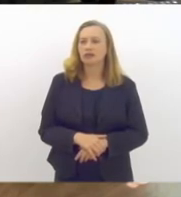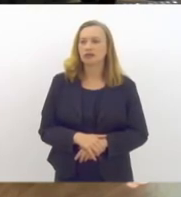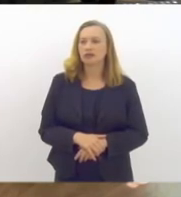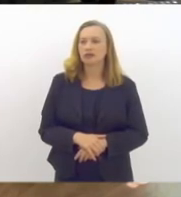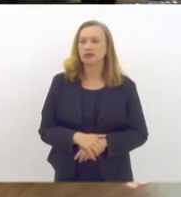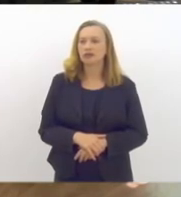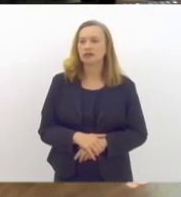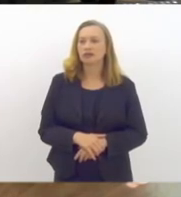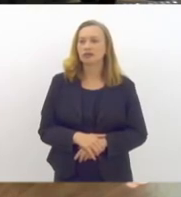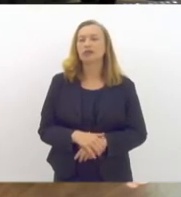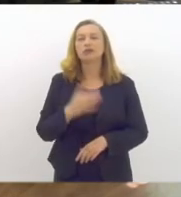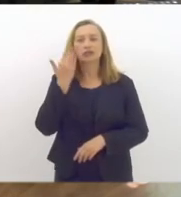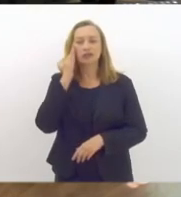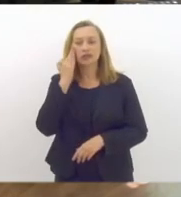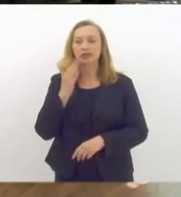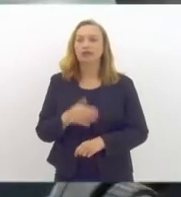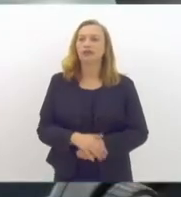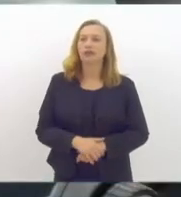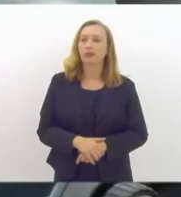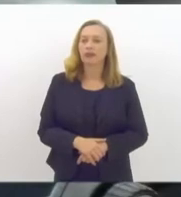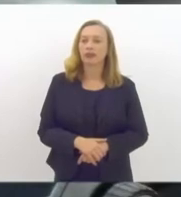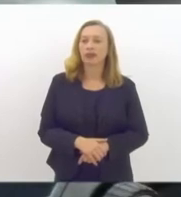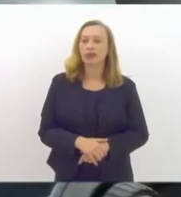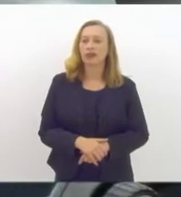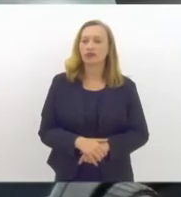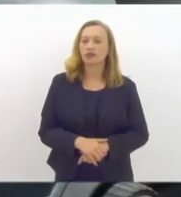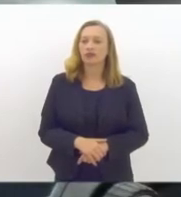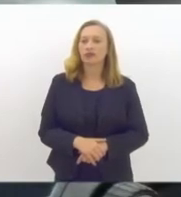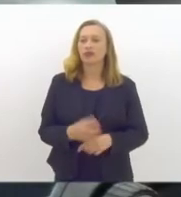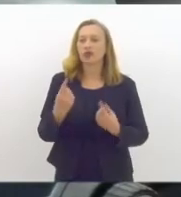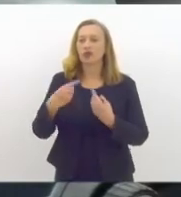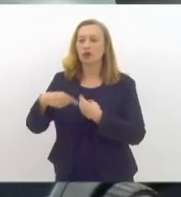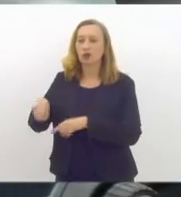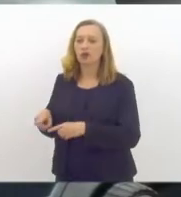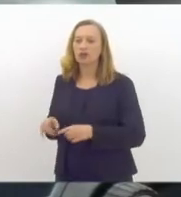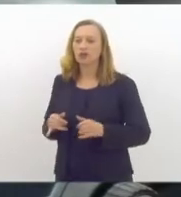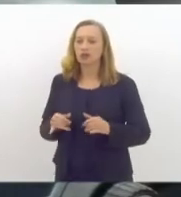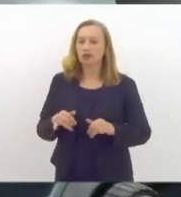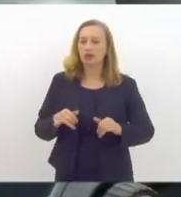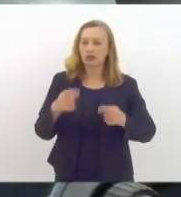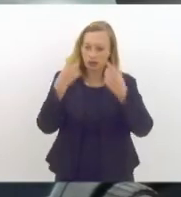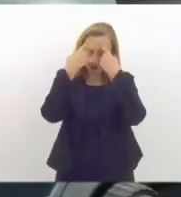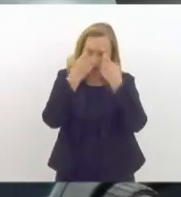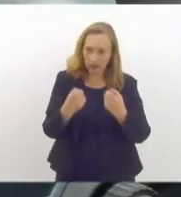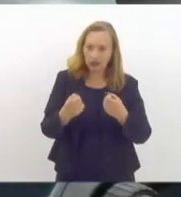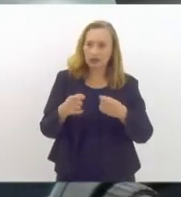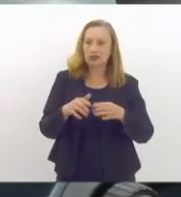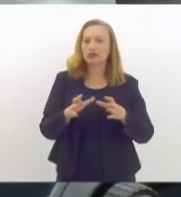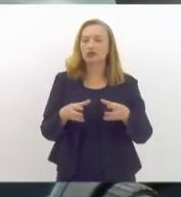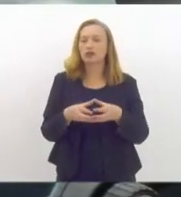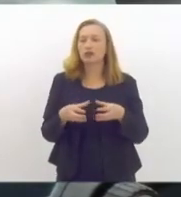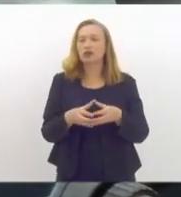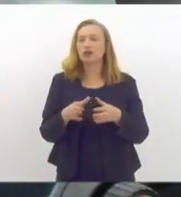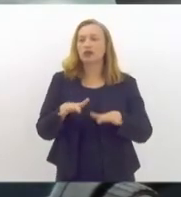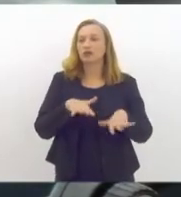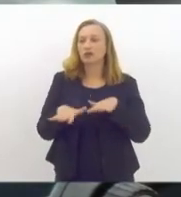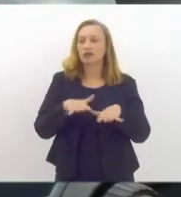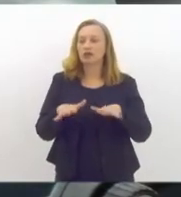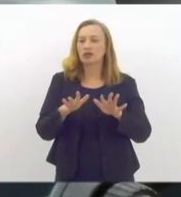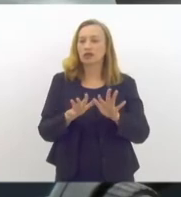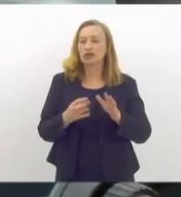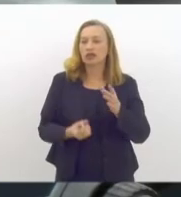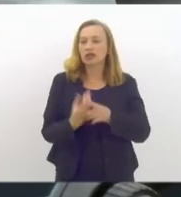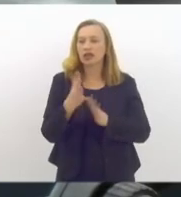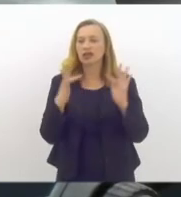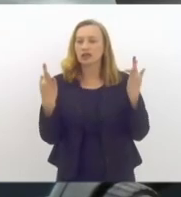Então, a gente entende isso. A Rede contra a Violência é um movimento que é formado por familiares